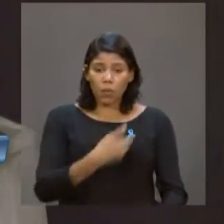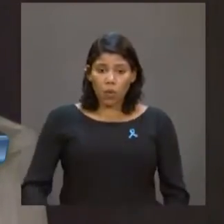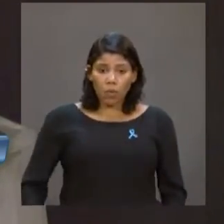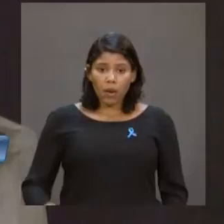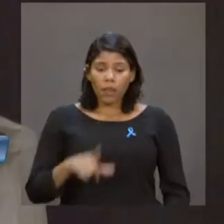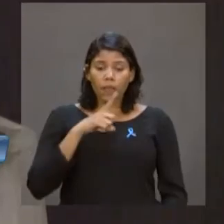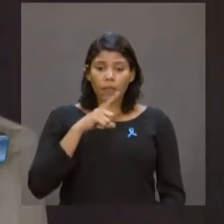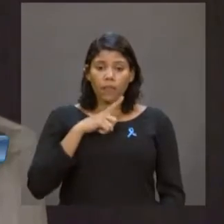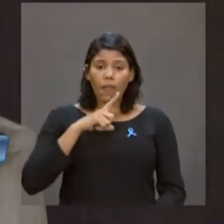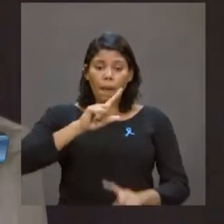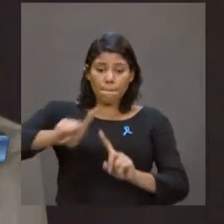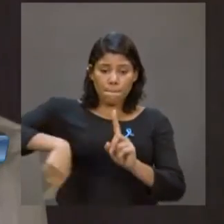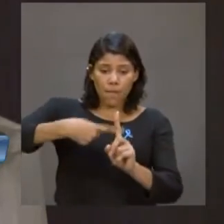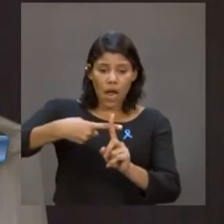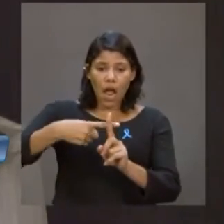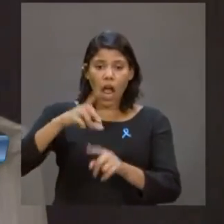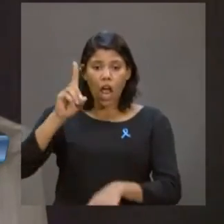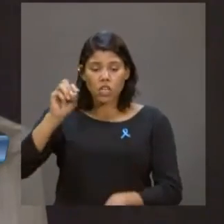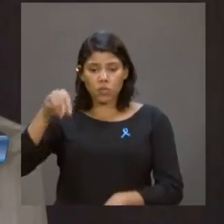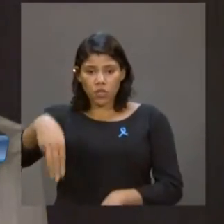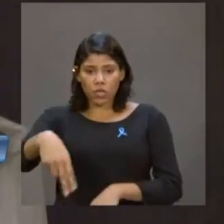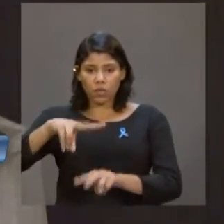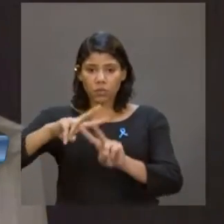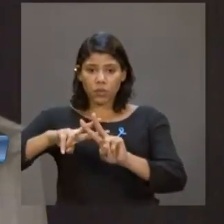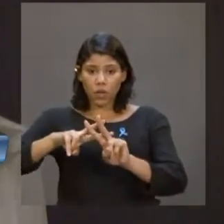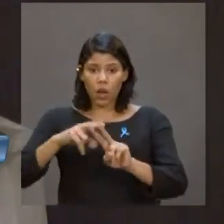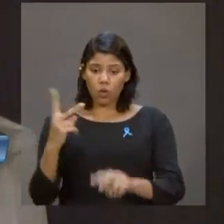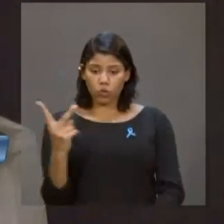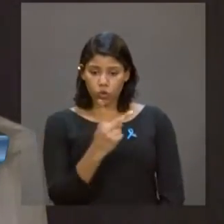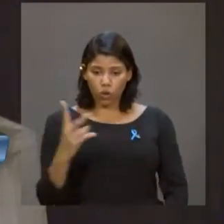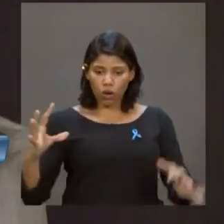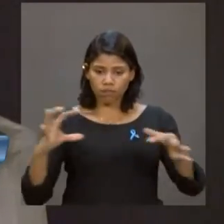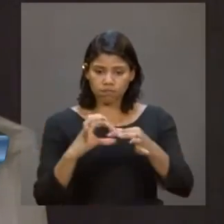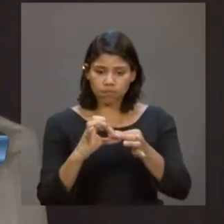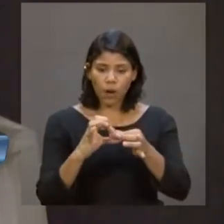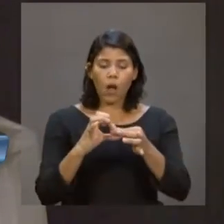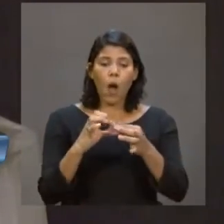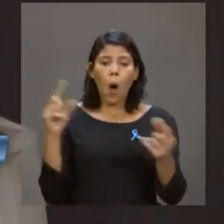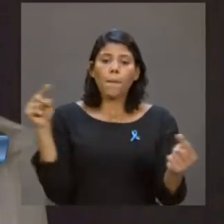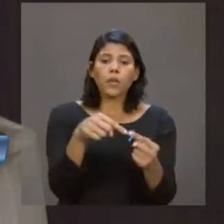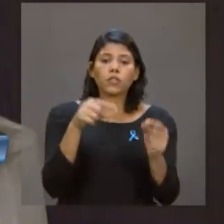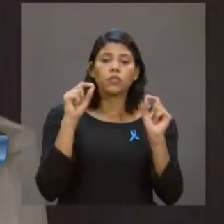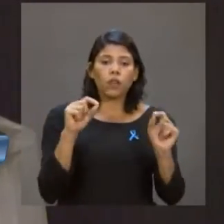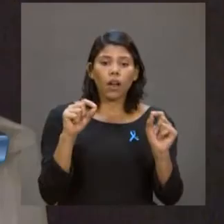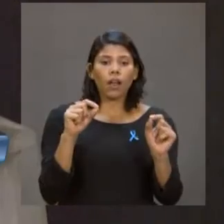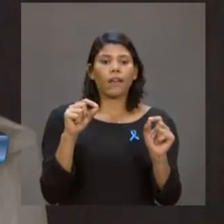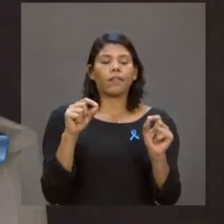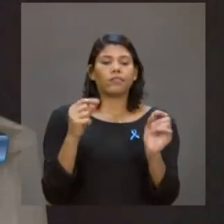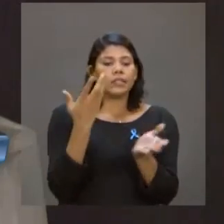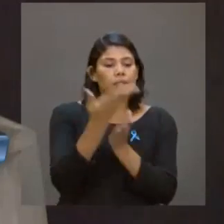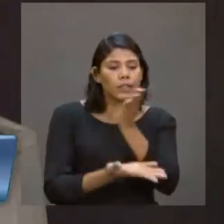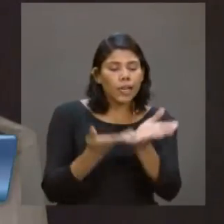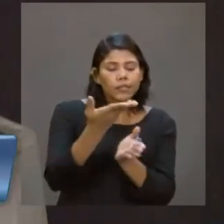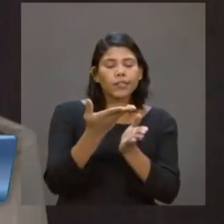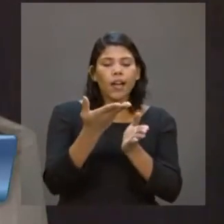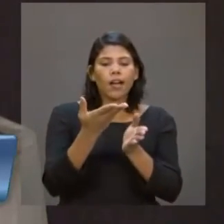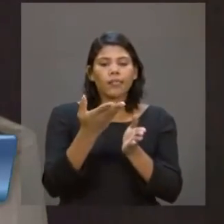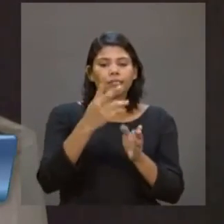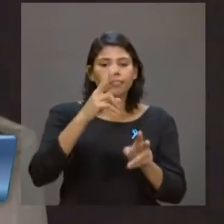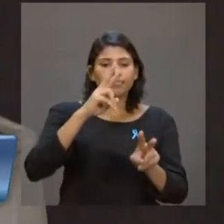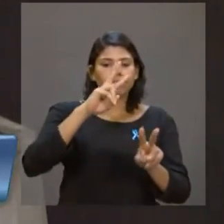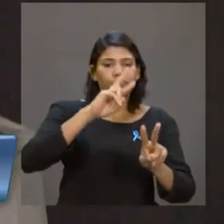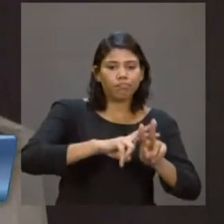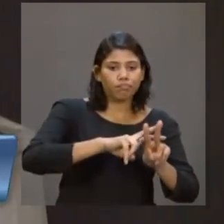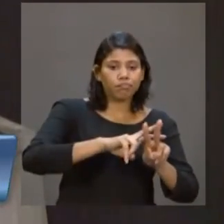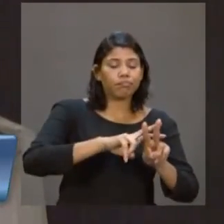obviamente, aquilo que a administração prisional deve garantir, que é a reinserção do interno na sociedade, se